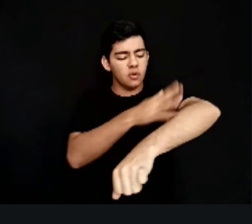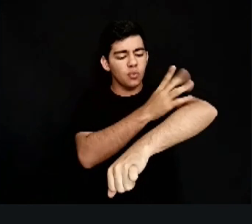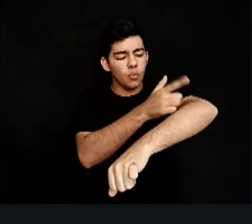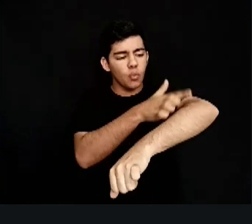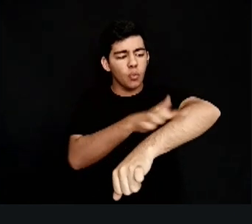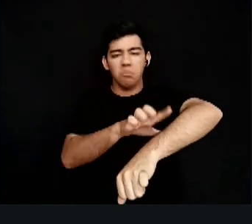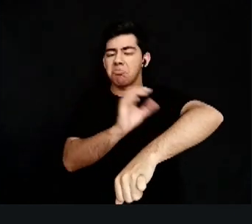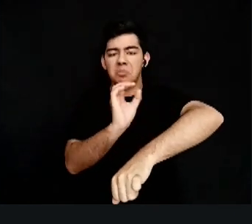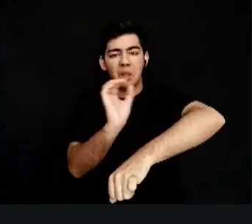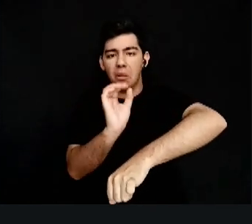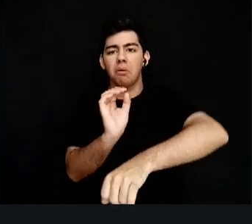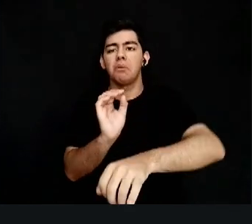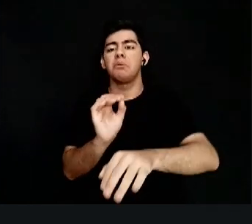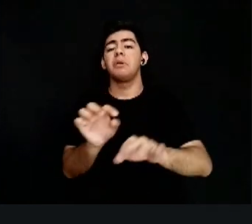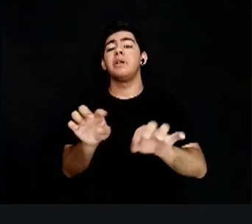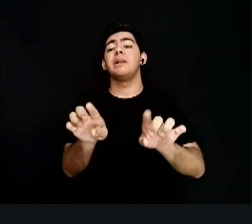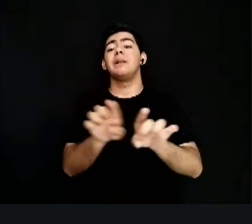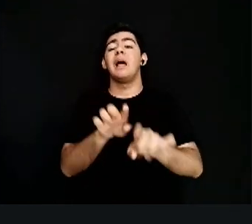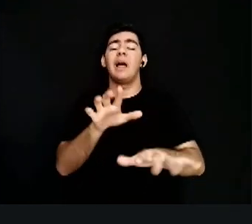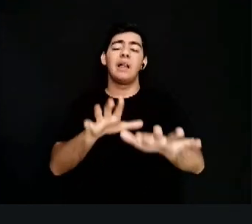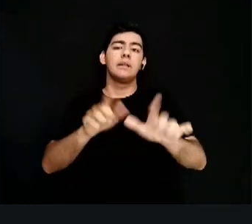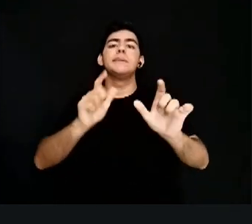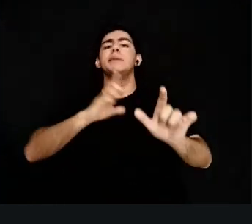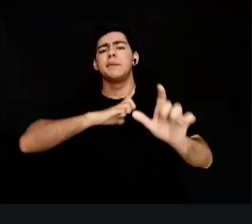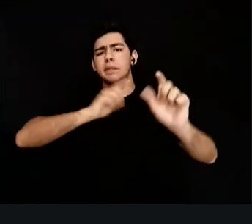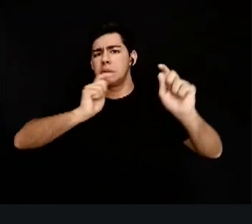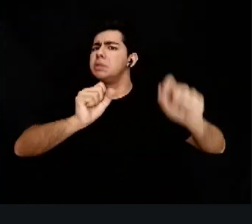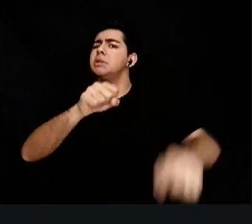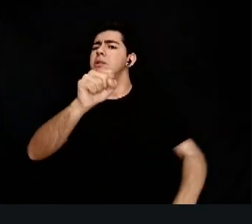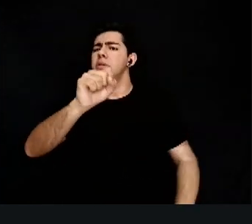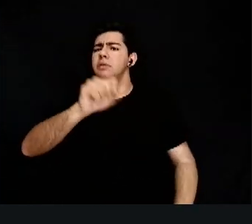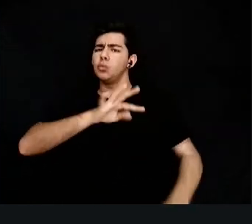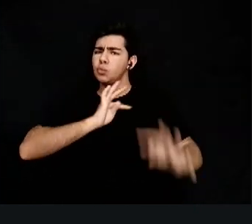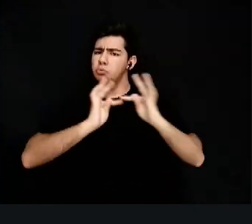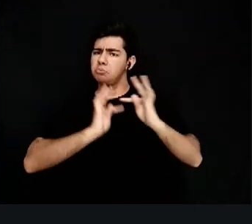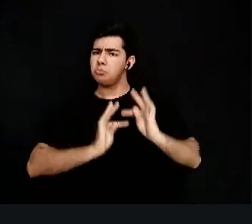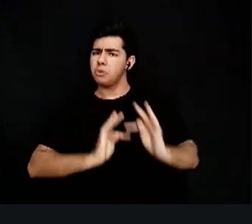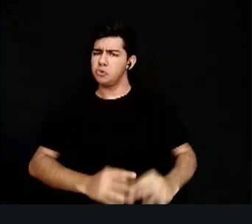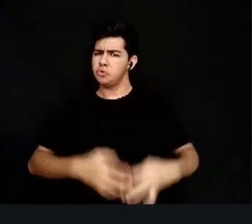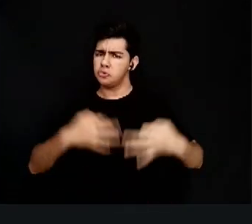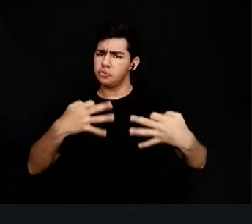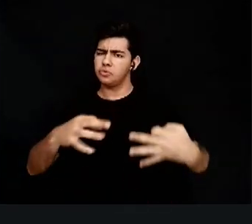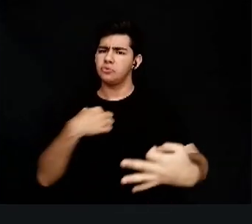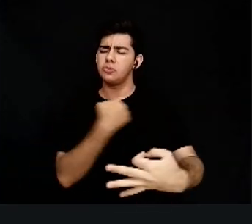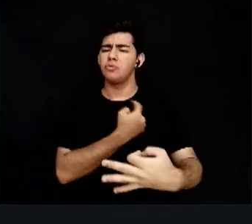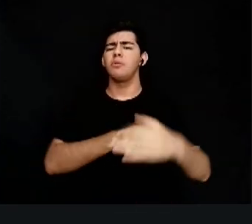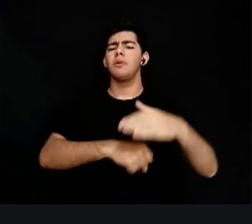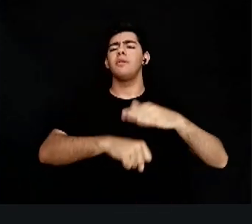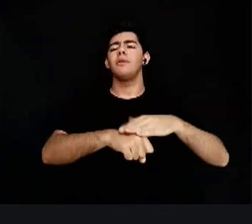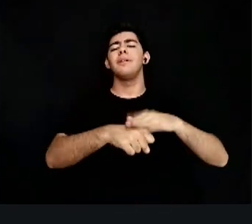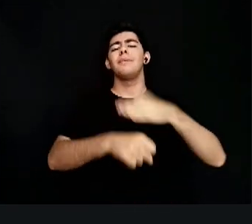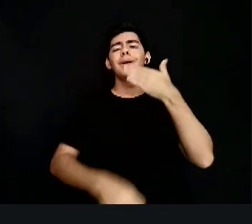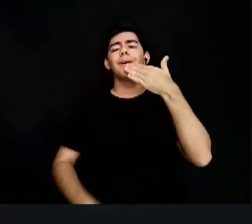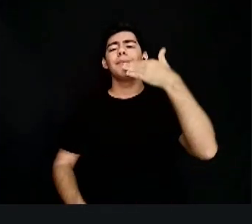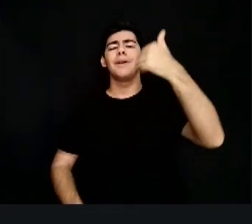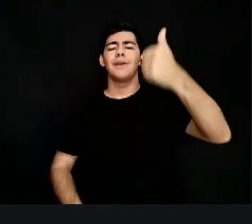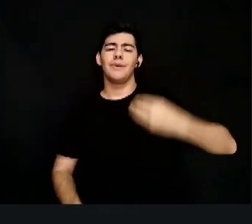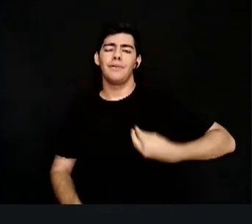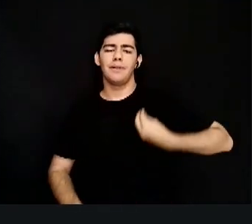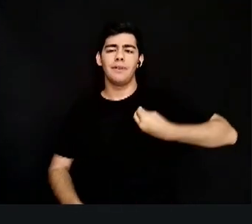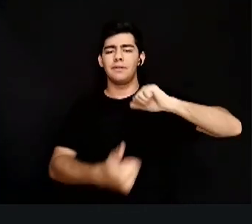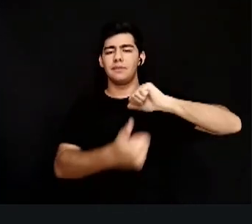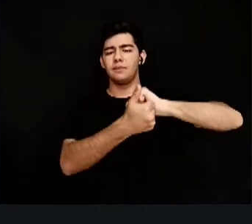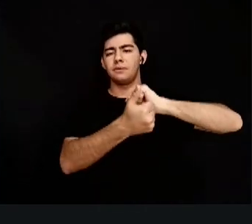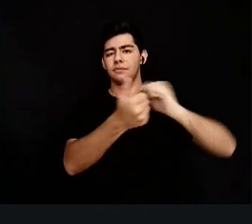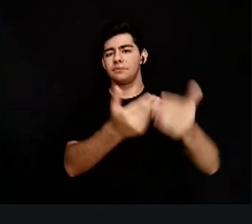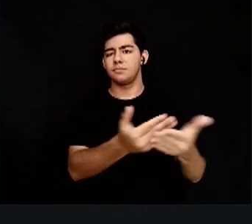né, também essa condição tem tratamento, tem procedimentos que a gente consegue fazer para melhorar